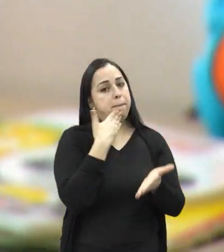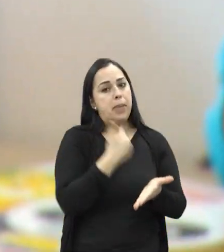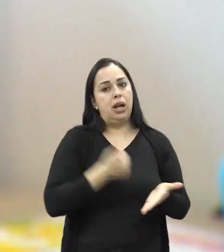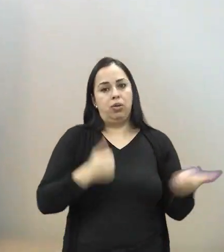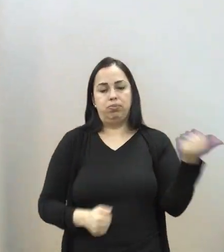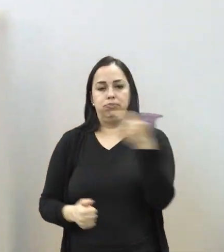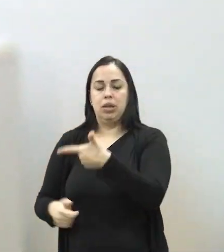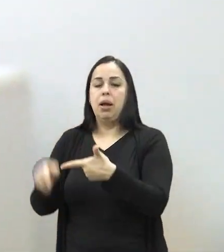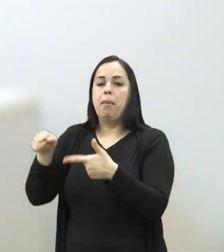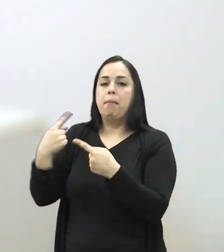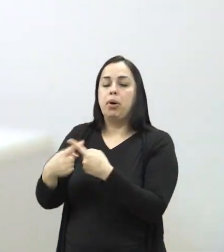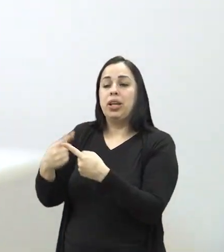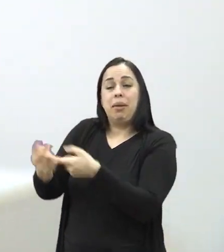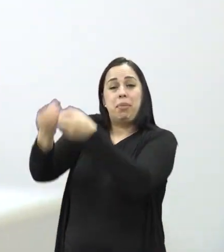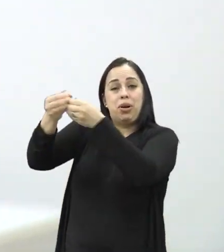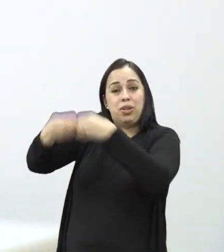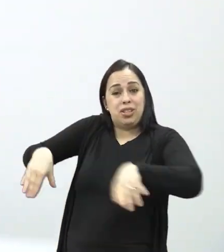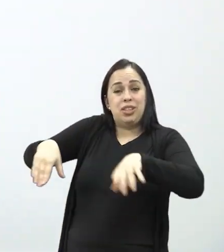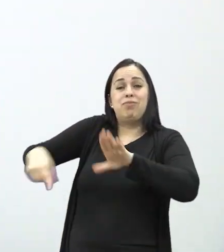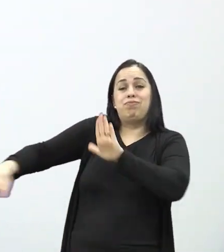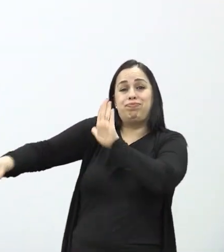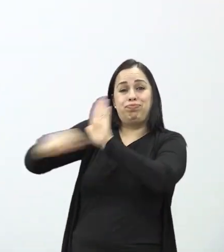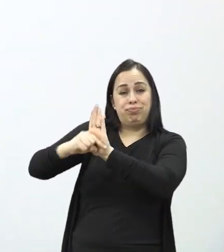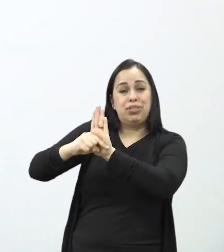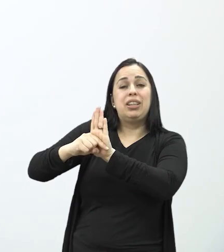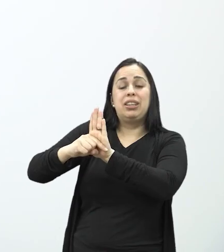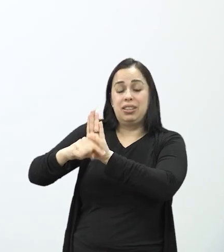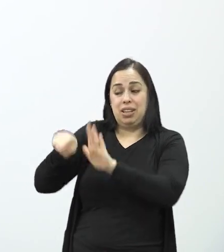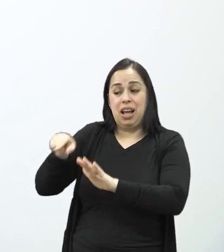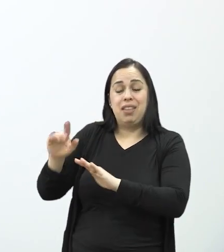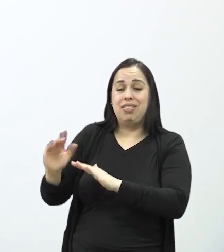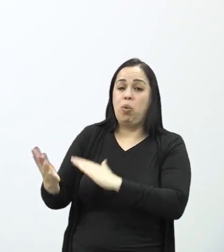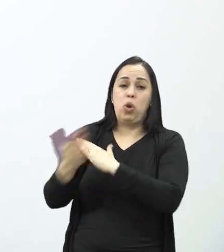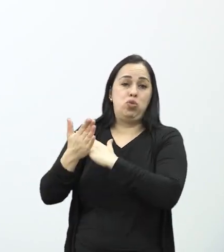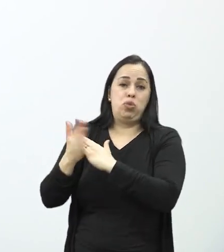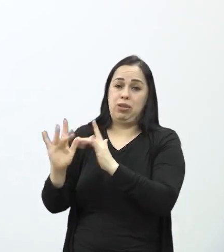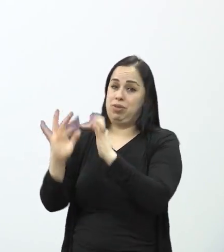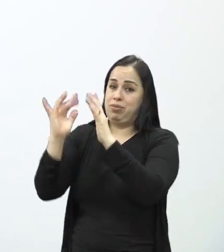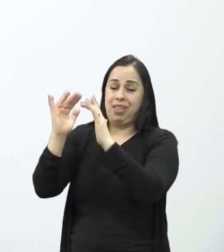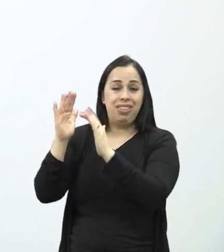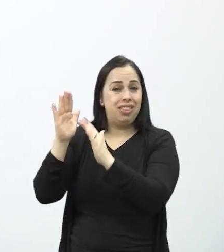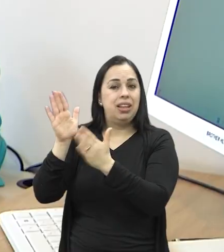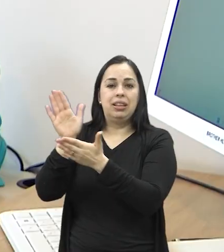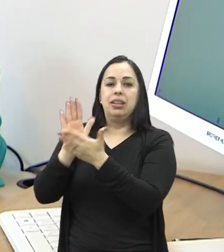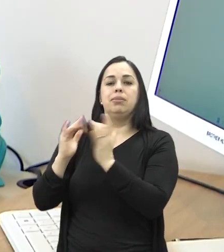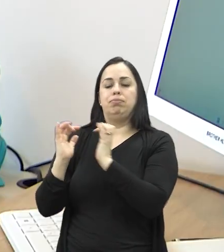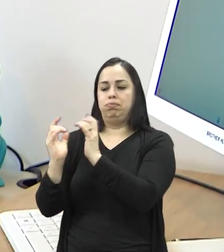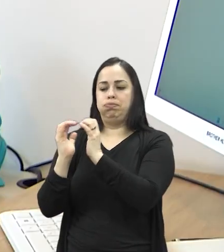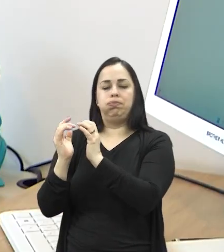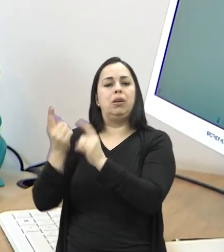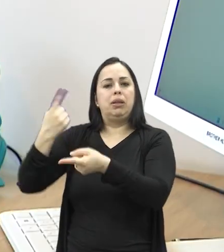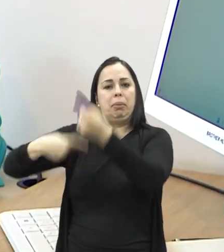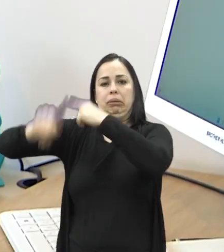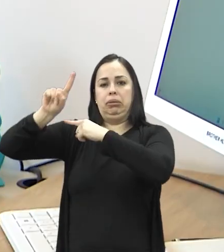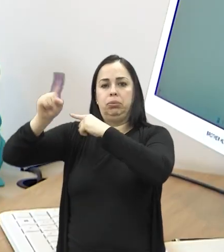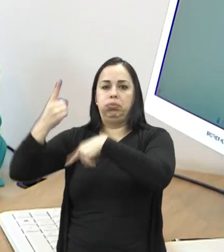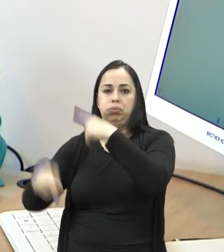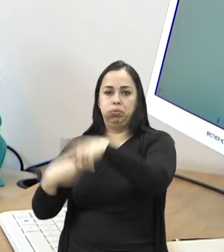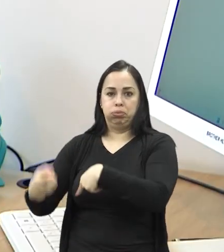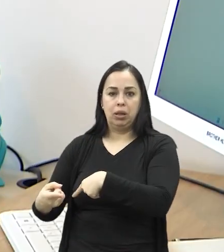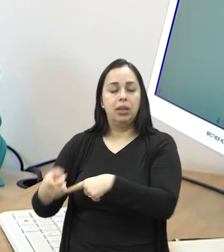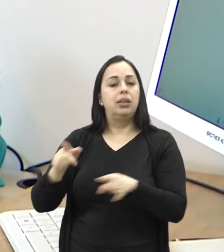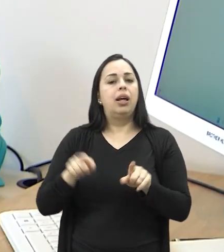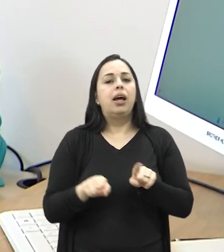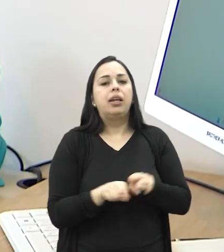e computador pode ter um impacto negativo no desenvolvimento infantil. Além de ser muito precoce,